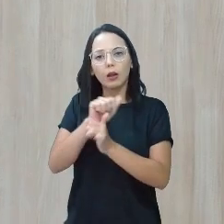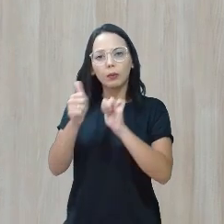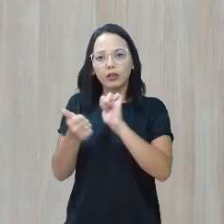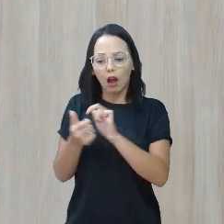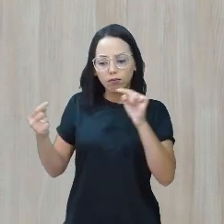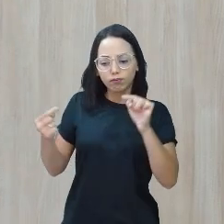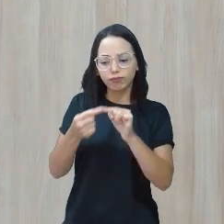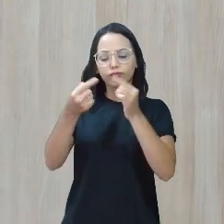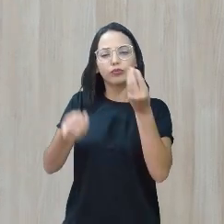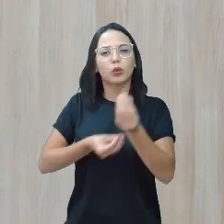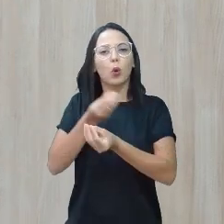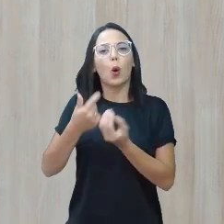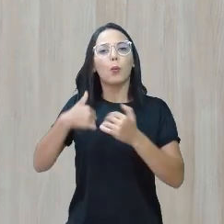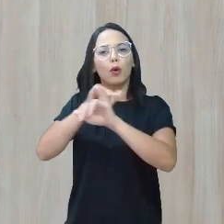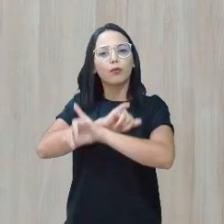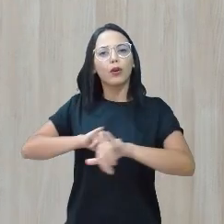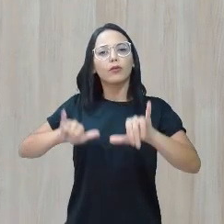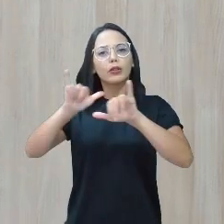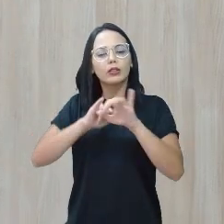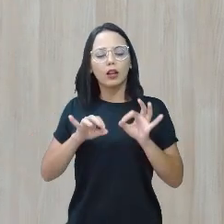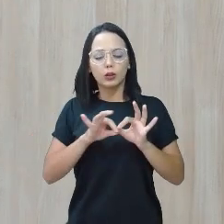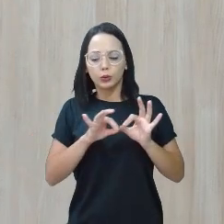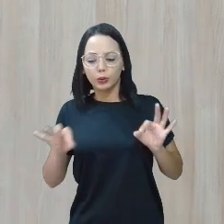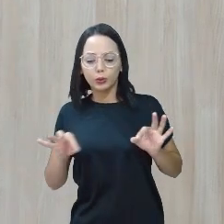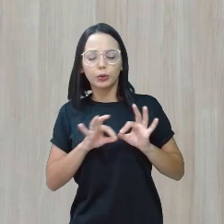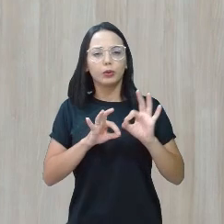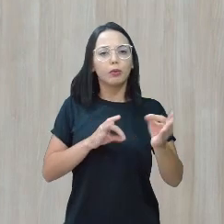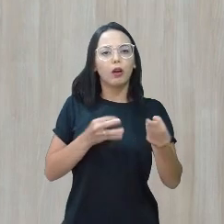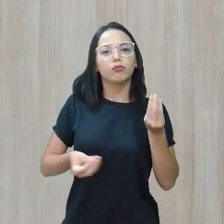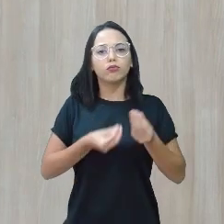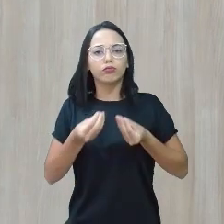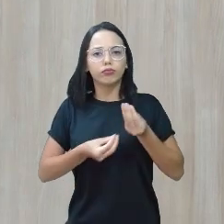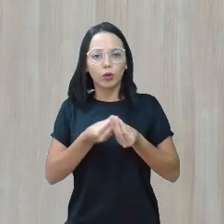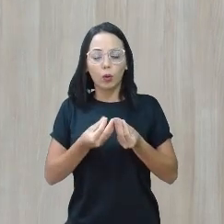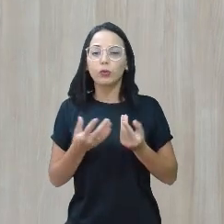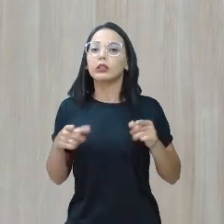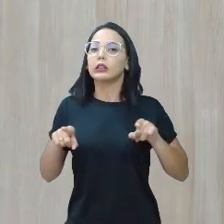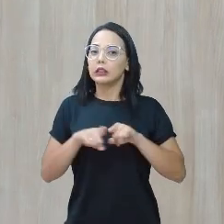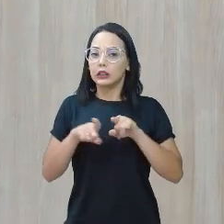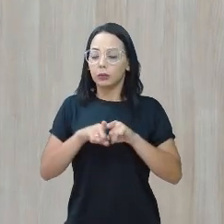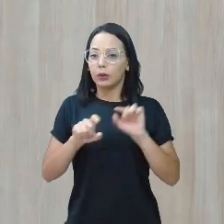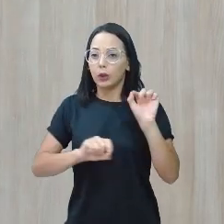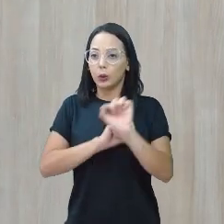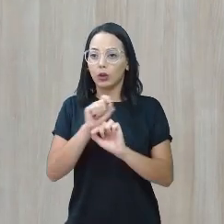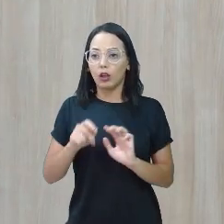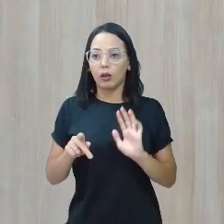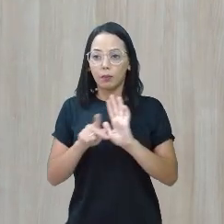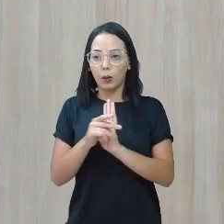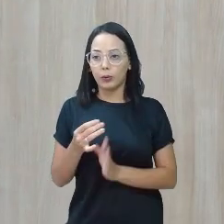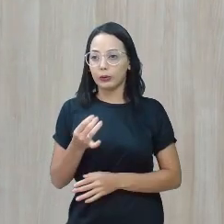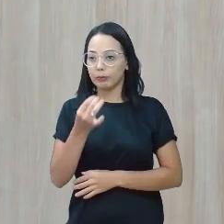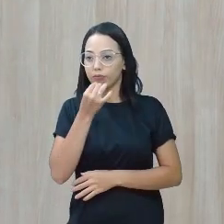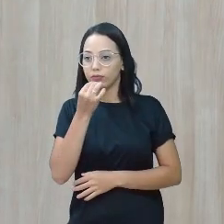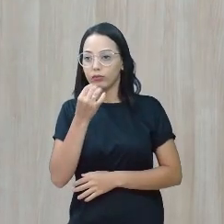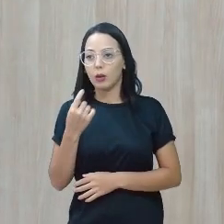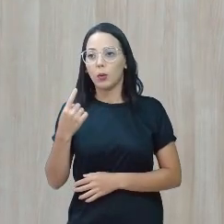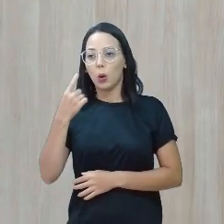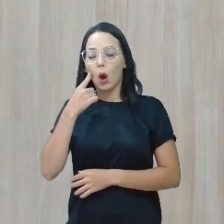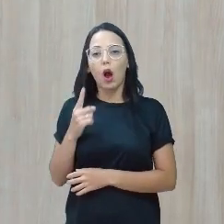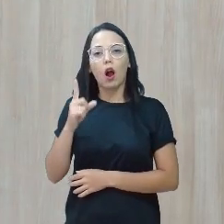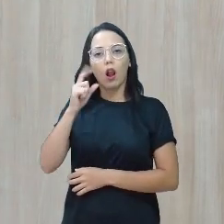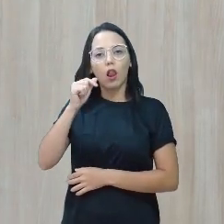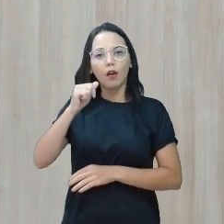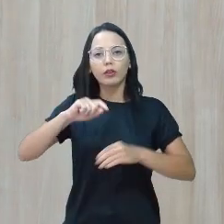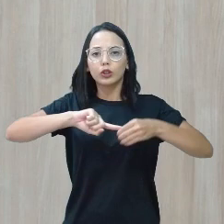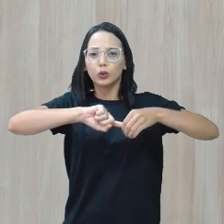como que eu vou informar a medida daquela situação ali, tá certo? Assim como a pontinha aqui, né, o nosso grafite da